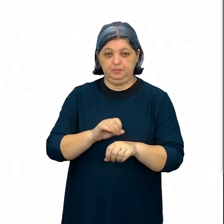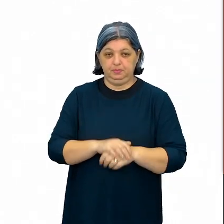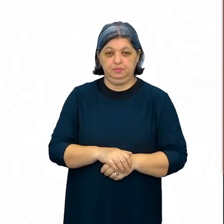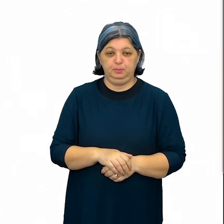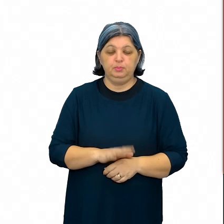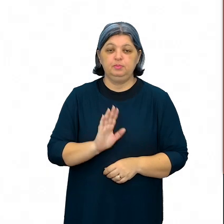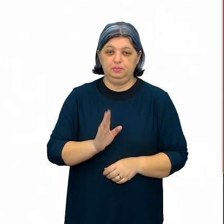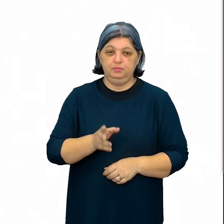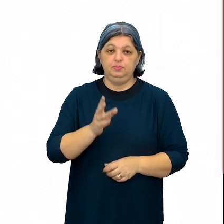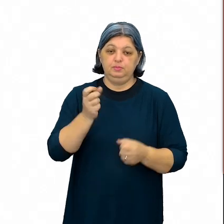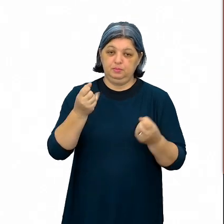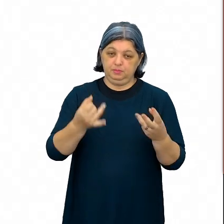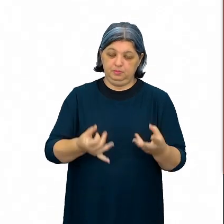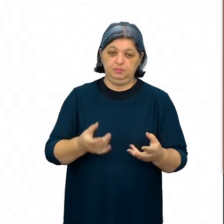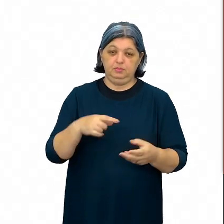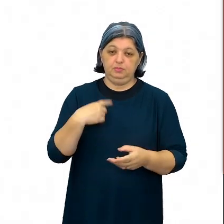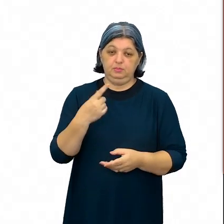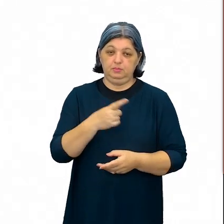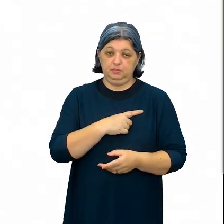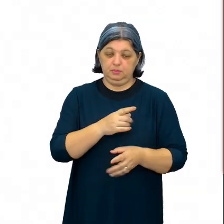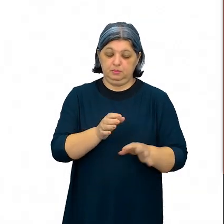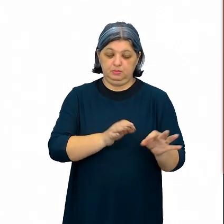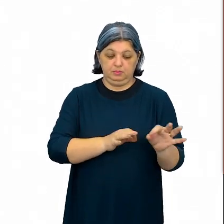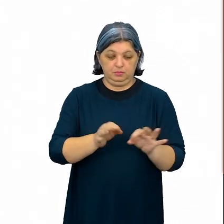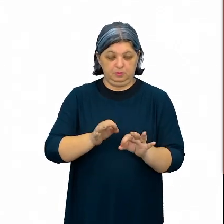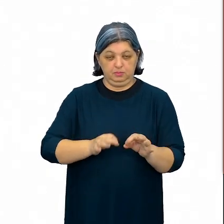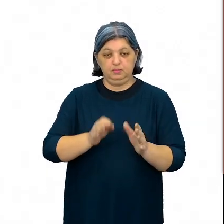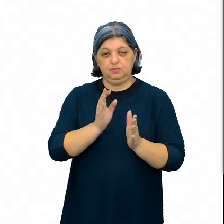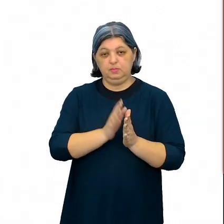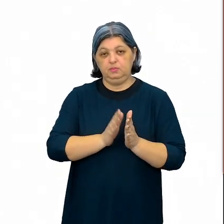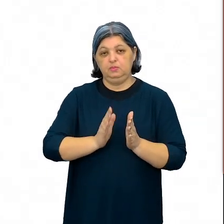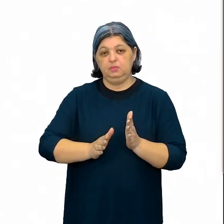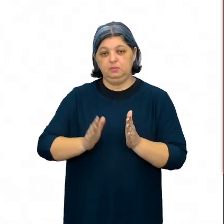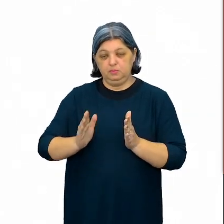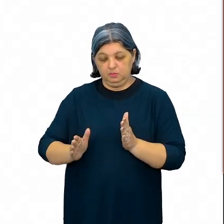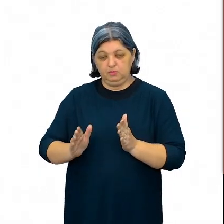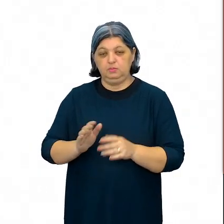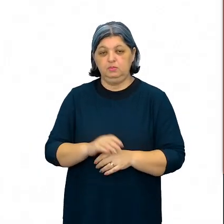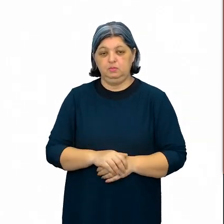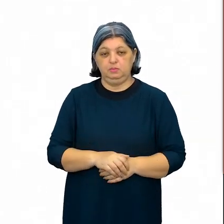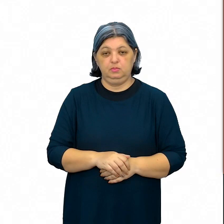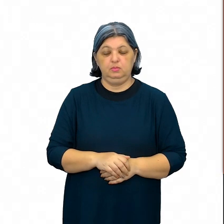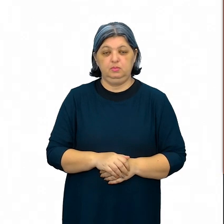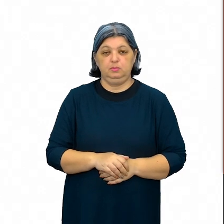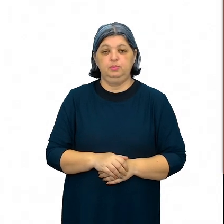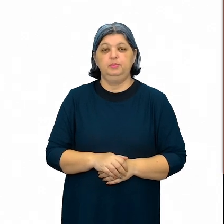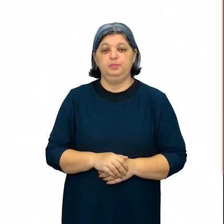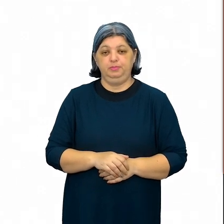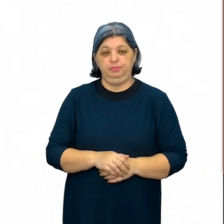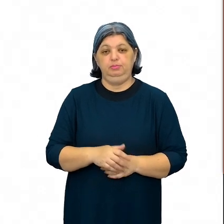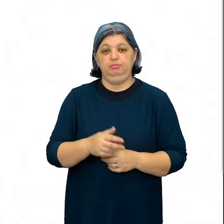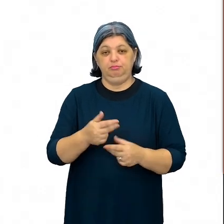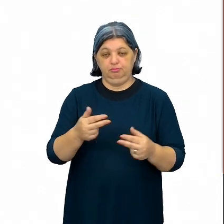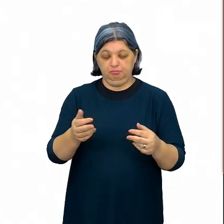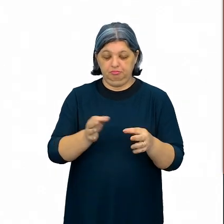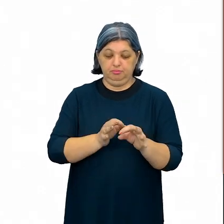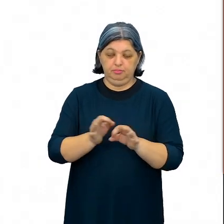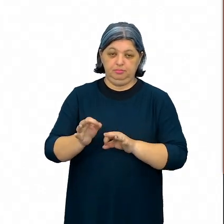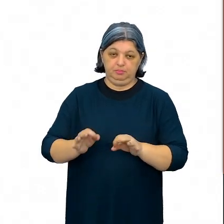lembra que eu acabei de falar agora aí que nós temos um planejamento nós temos um encadeamento das coisas etc e tal